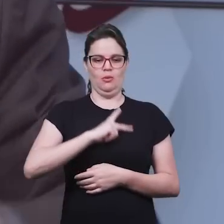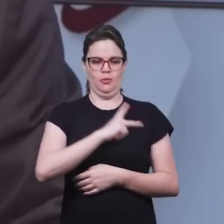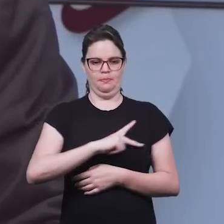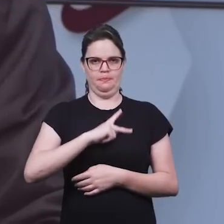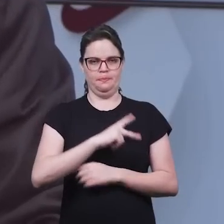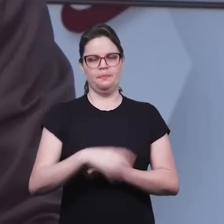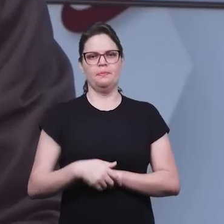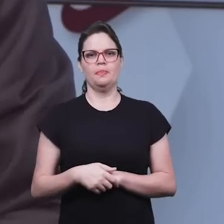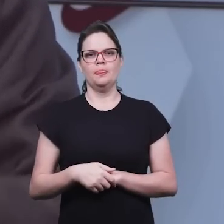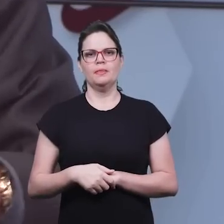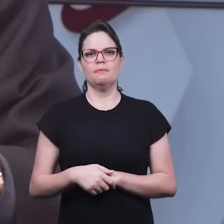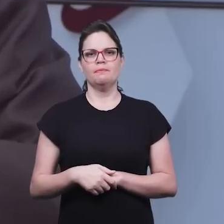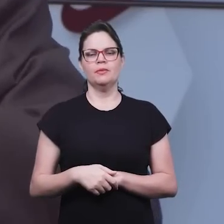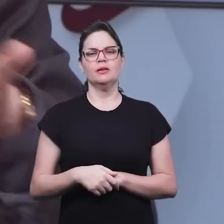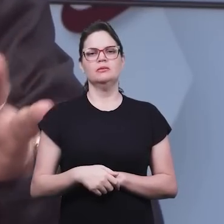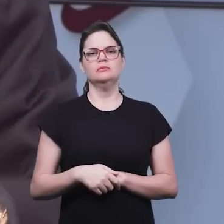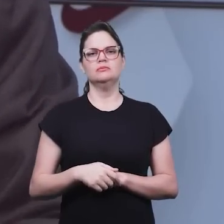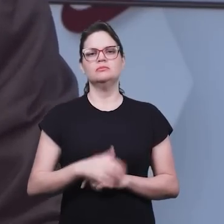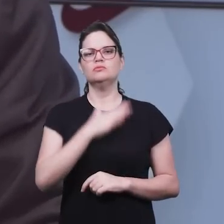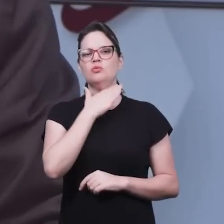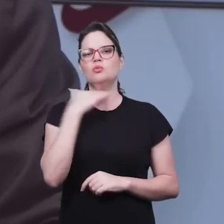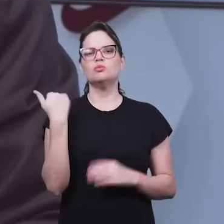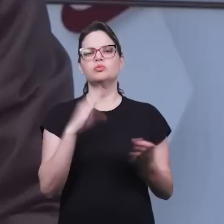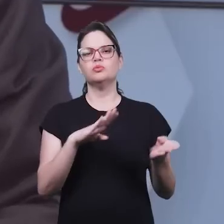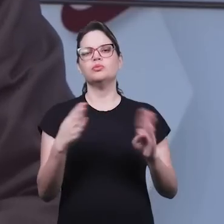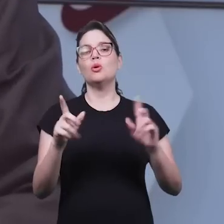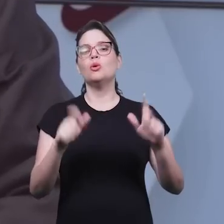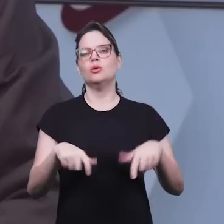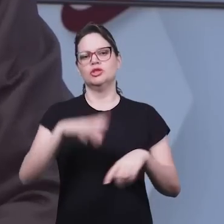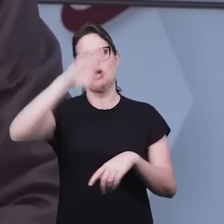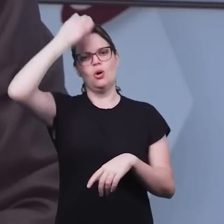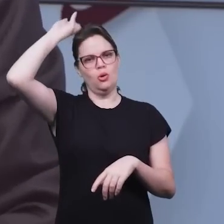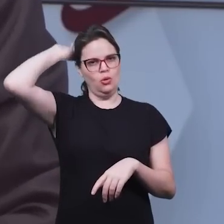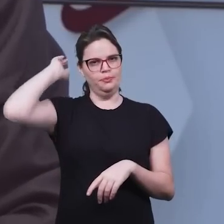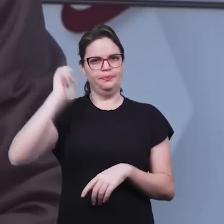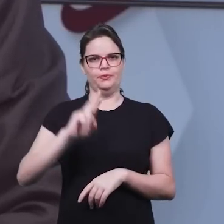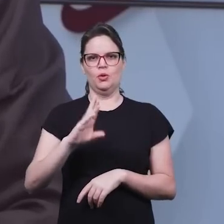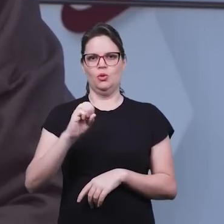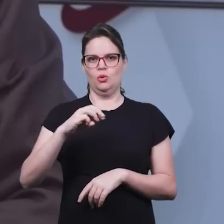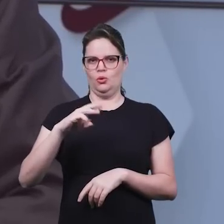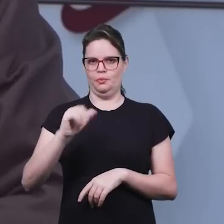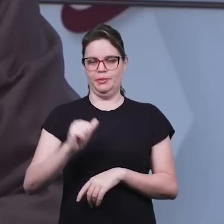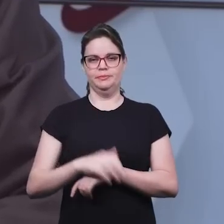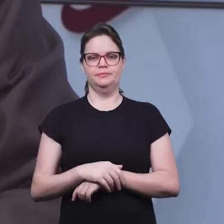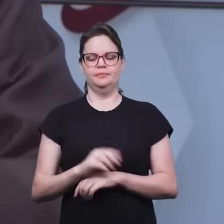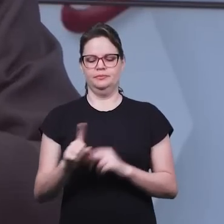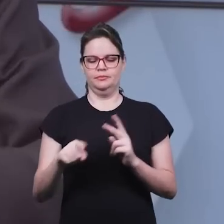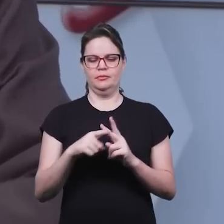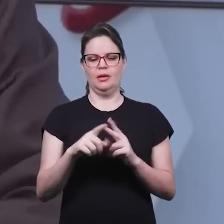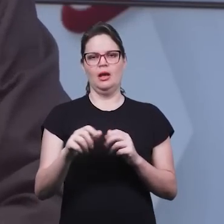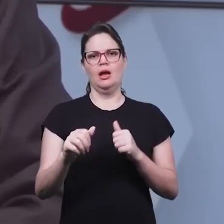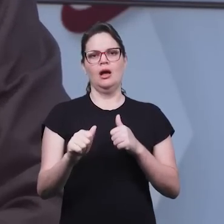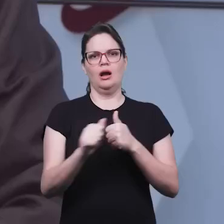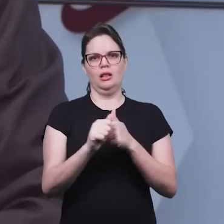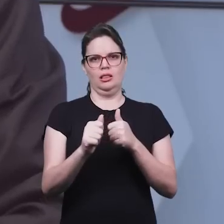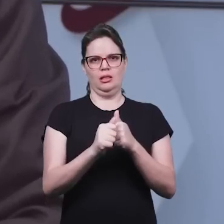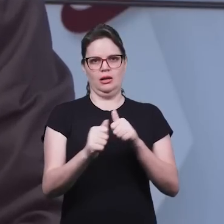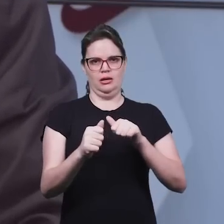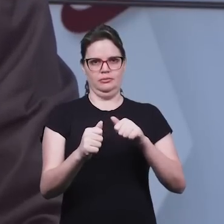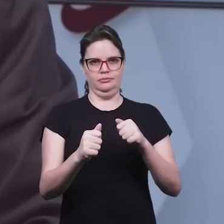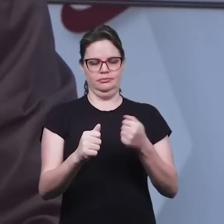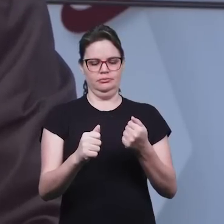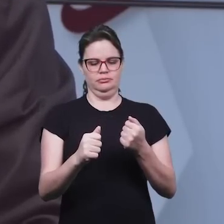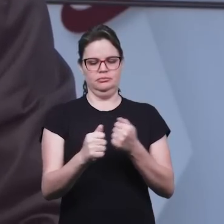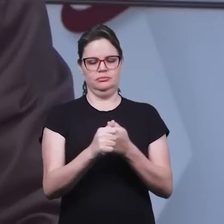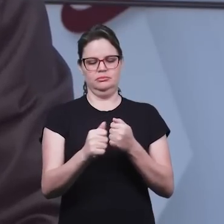aos gentios. Ele morreu em Roma. Depois nós temos André, que era irmão